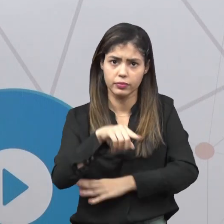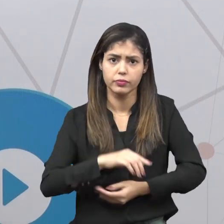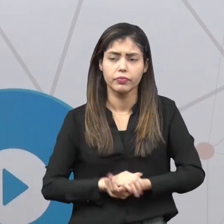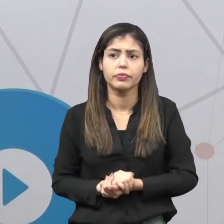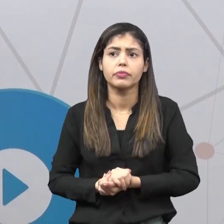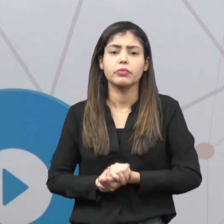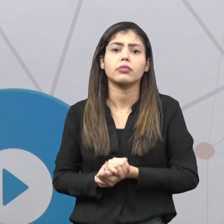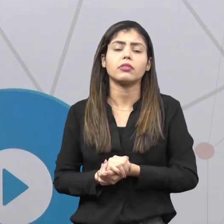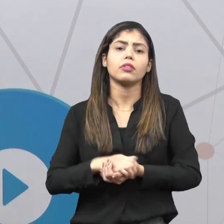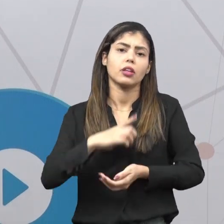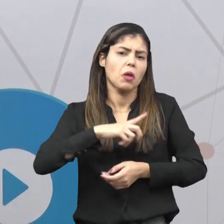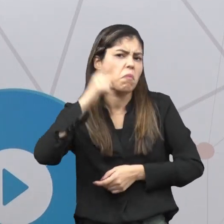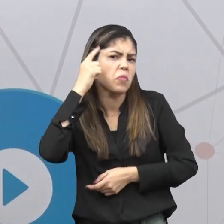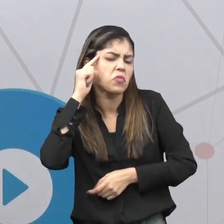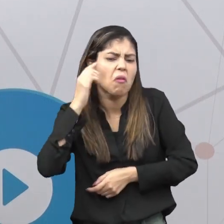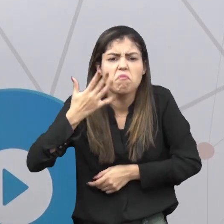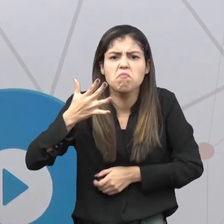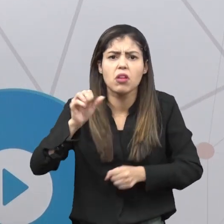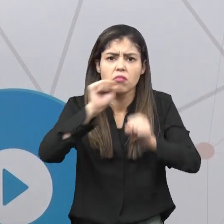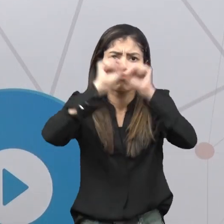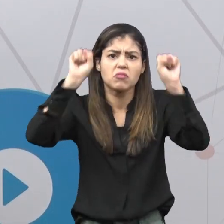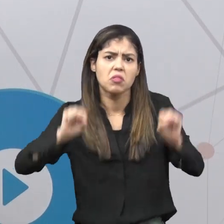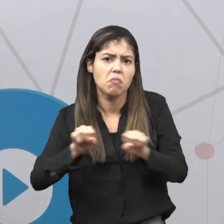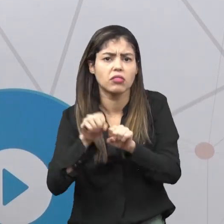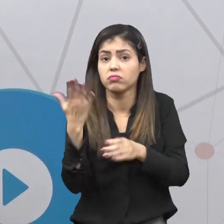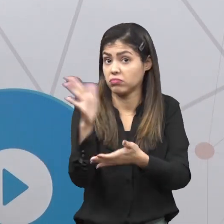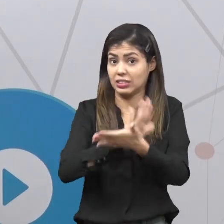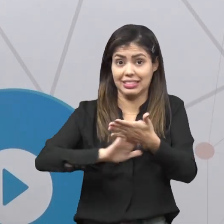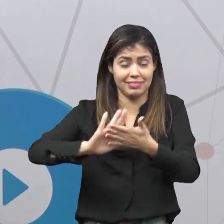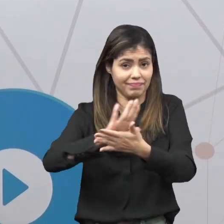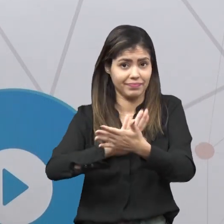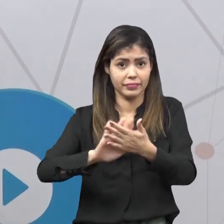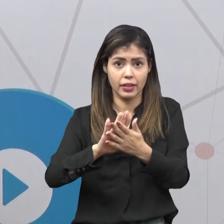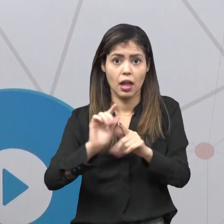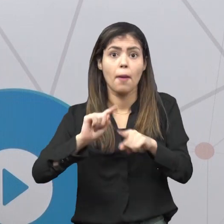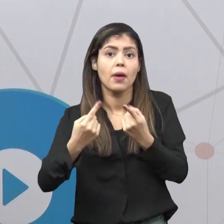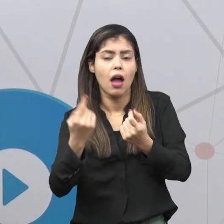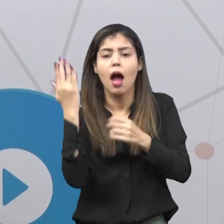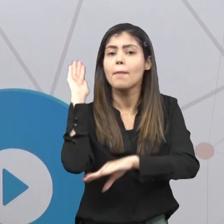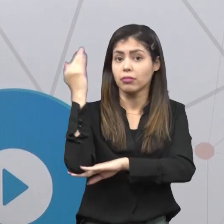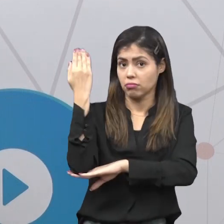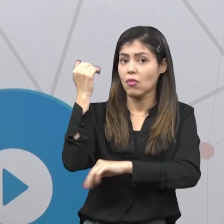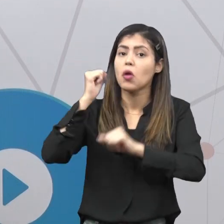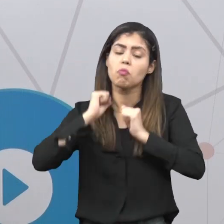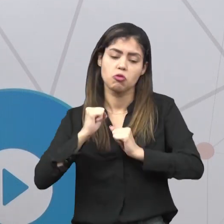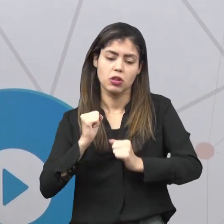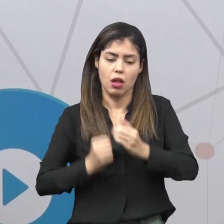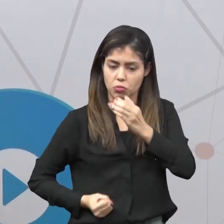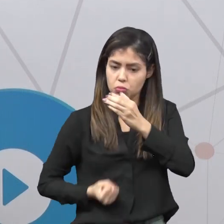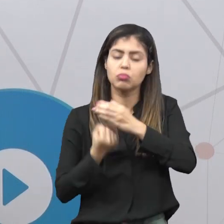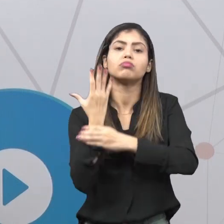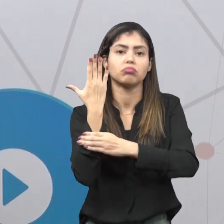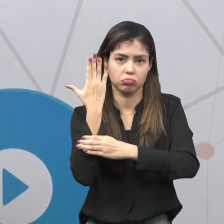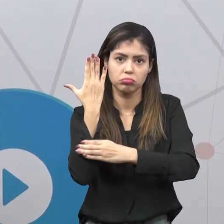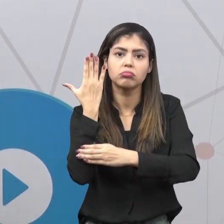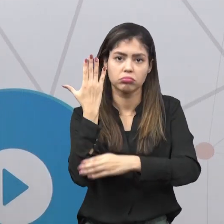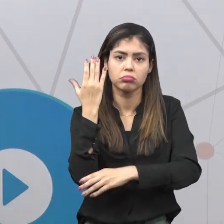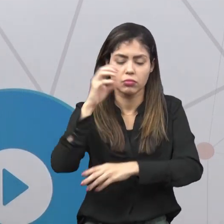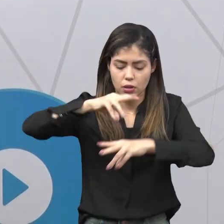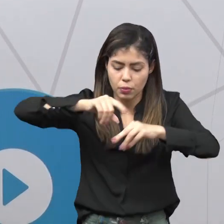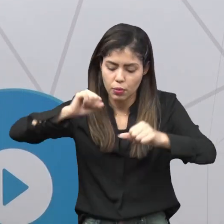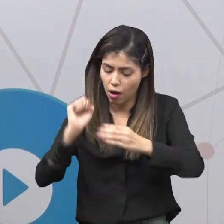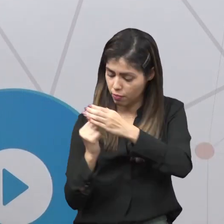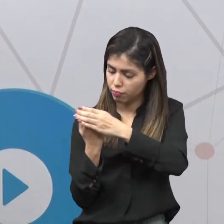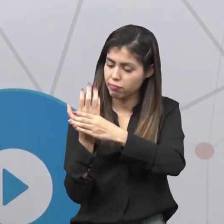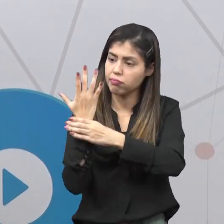se pensado numa questão sistemática, né, para que essa madeira ela pudesse nascer novamente, para que pudesse